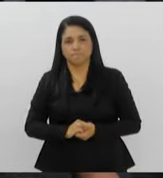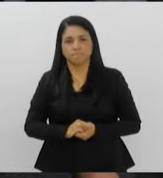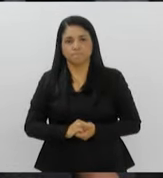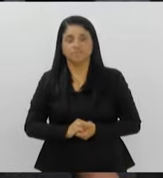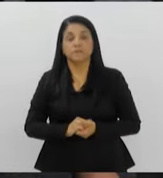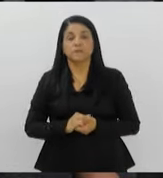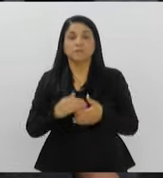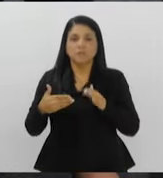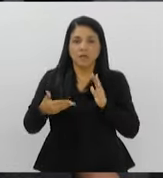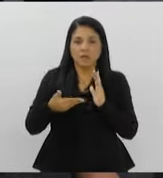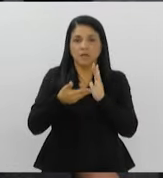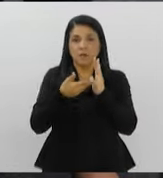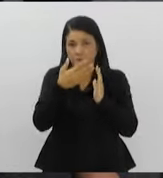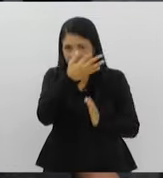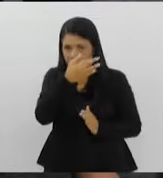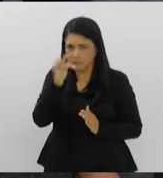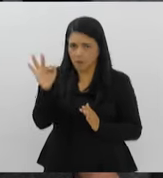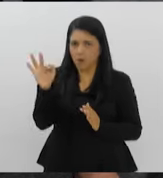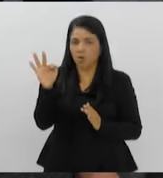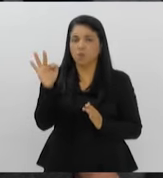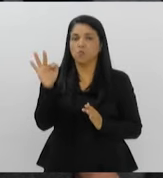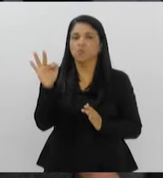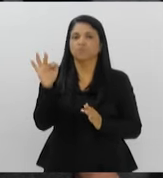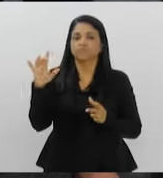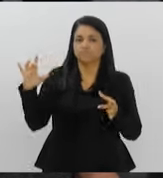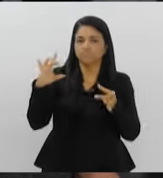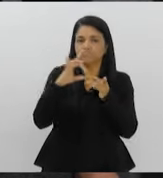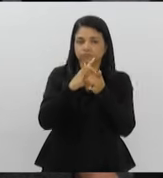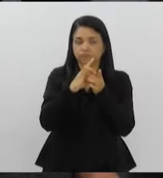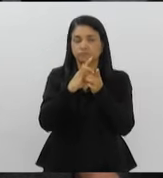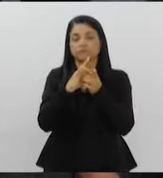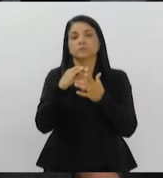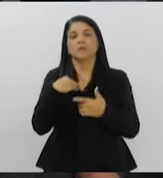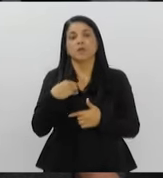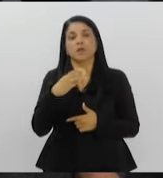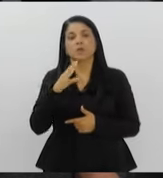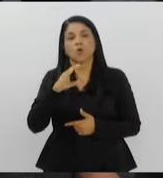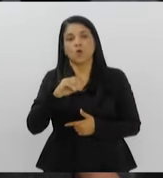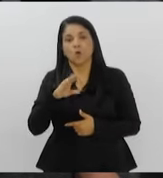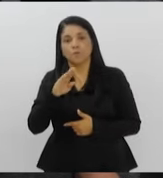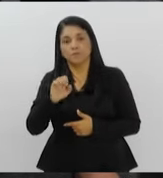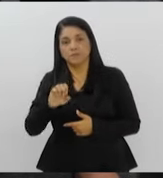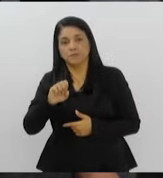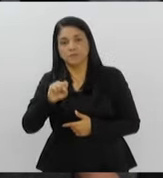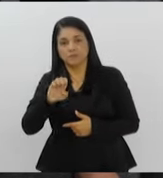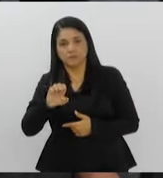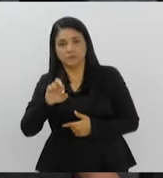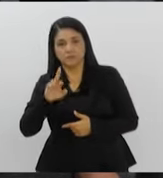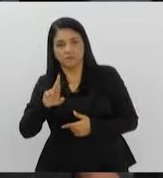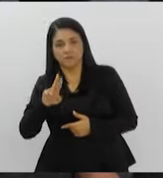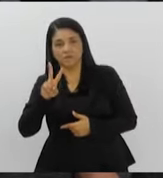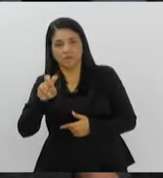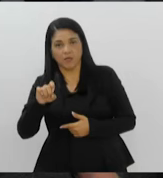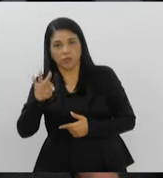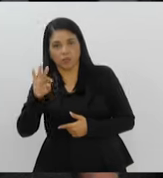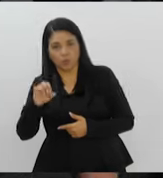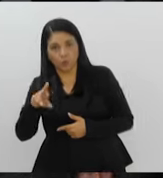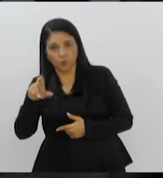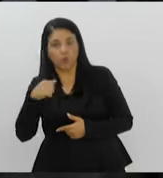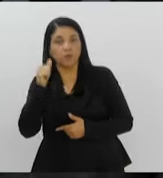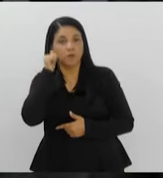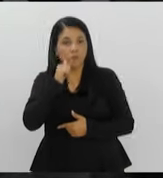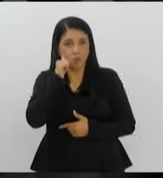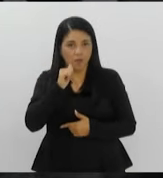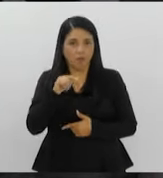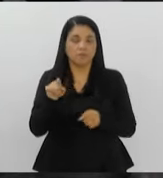junto com a Câmara Federal, junto ao Observatório da Mulher, que já foi instituído aqui no Estado, junto com o observatório